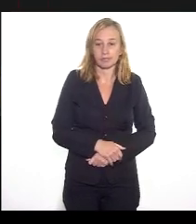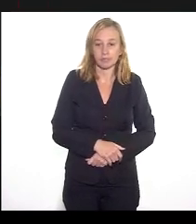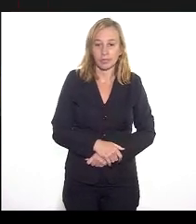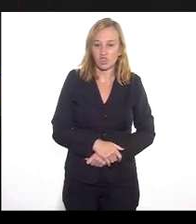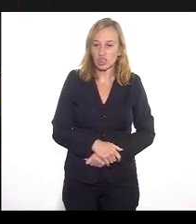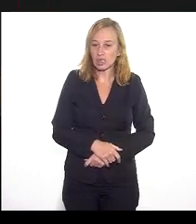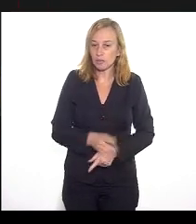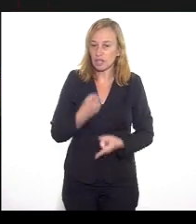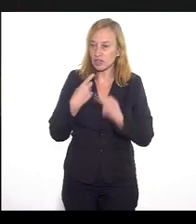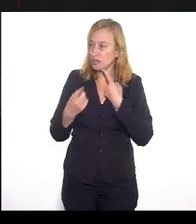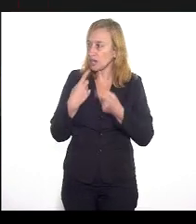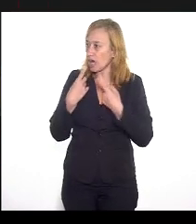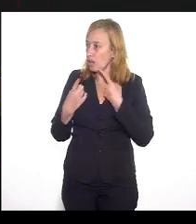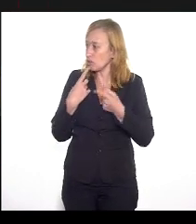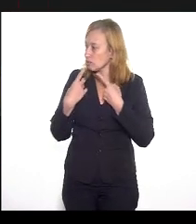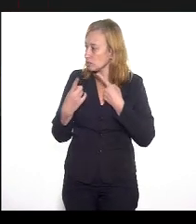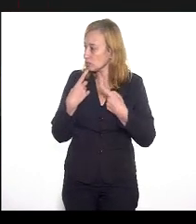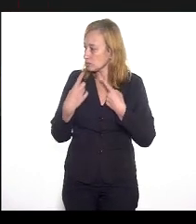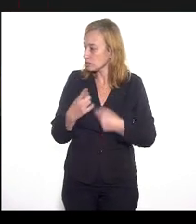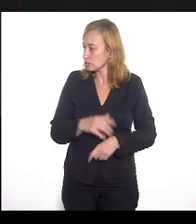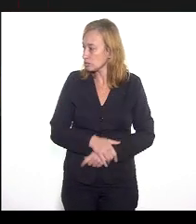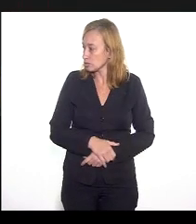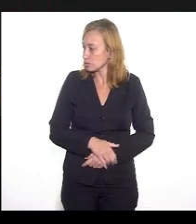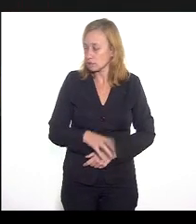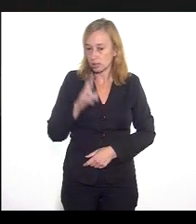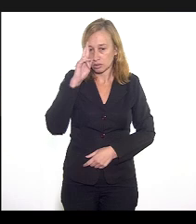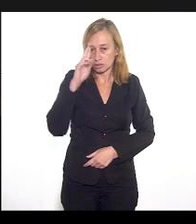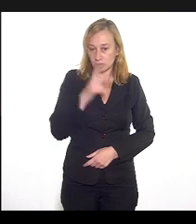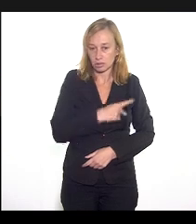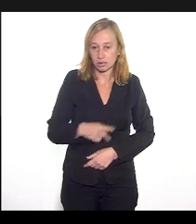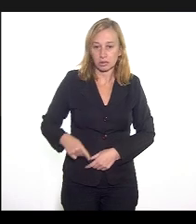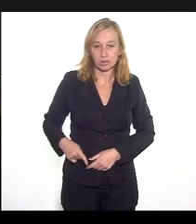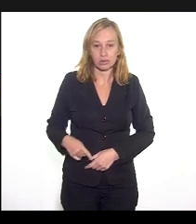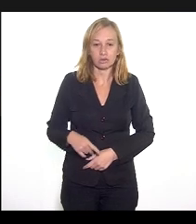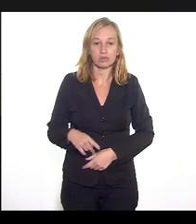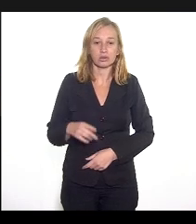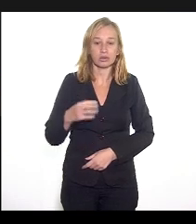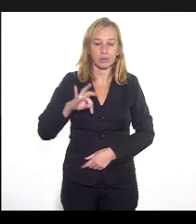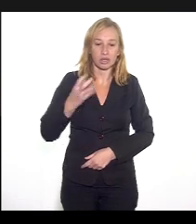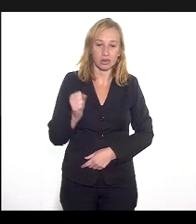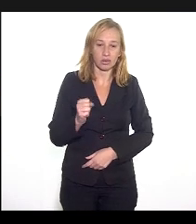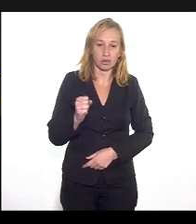também. Próxima oradora, deputada Dani Marta Rocha e Alexandre Knoploff.